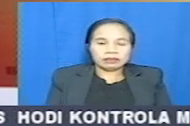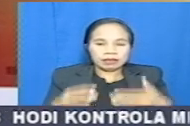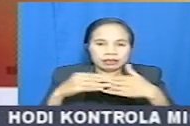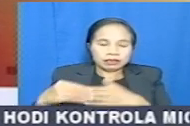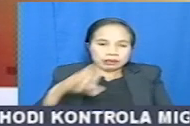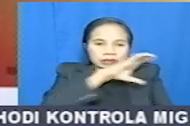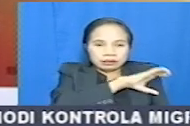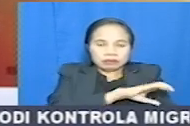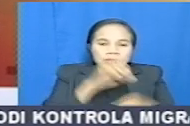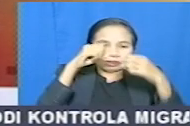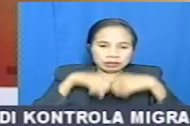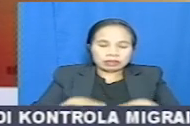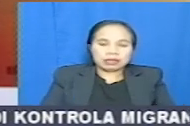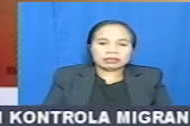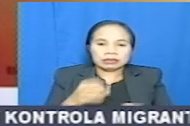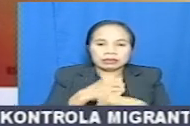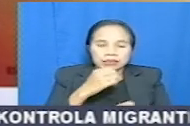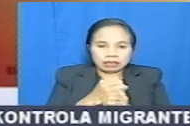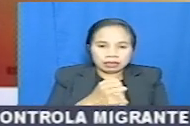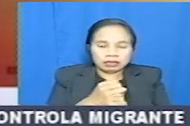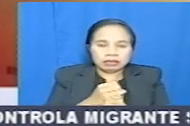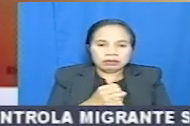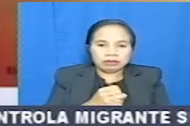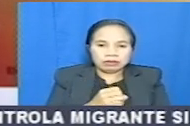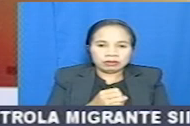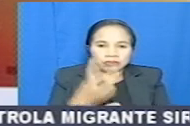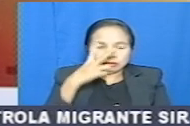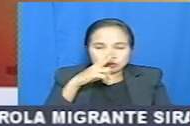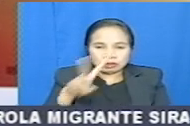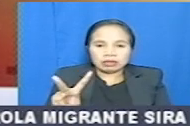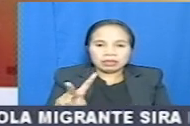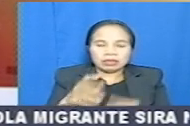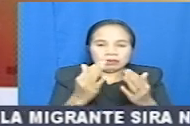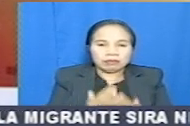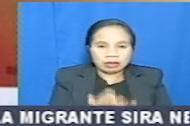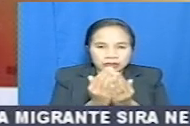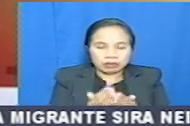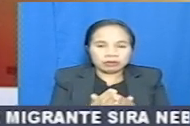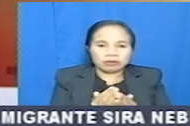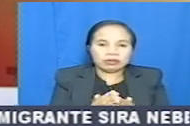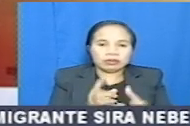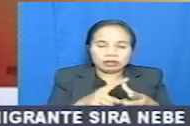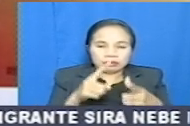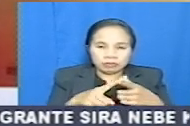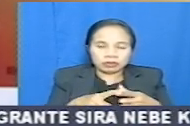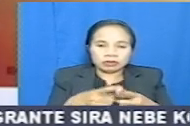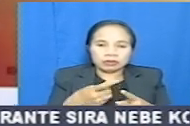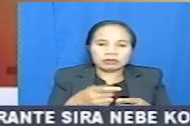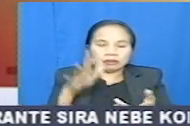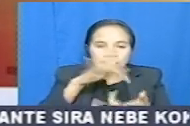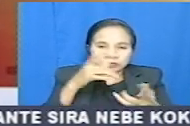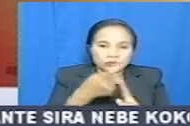Autoridades de Segurança Marítima se halo inspeção no controlo para roupa passageiro antes viagem